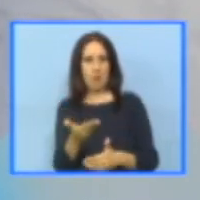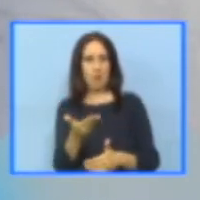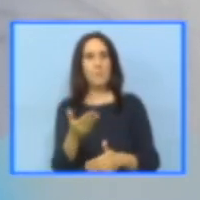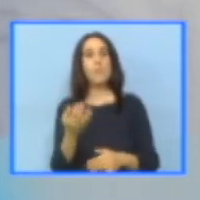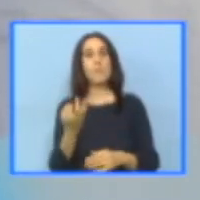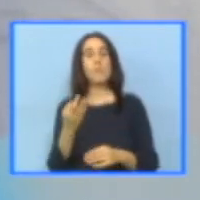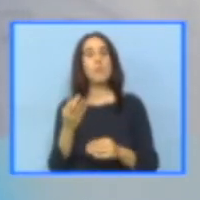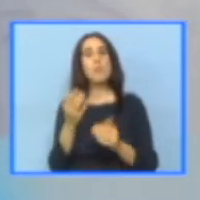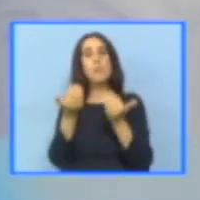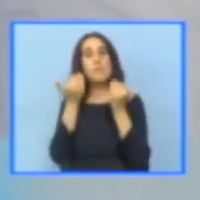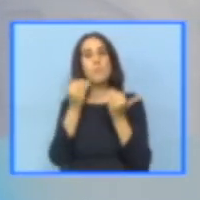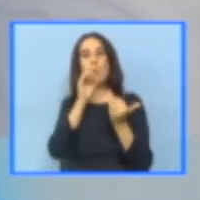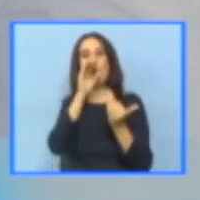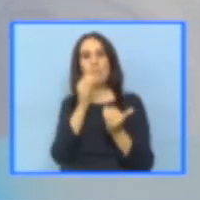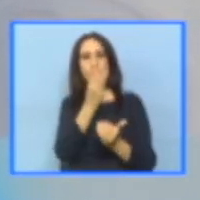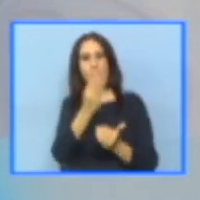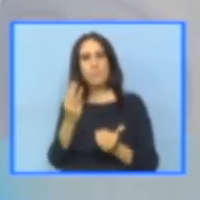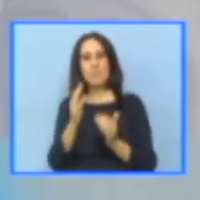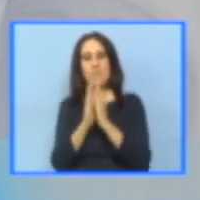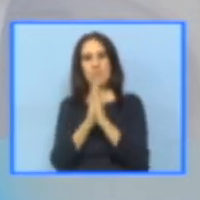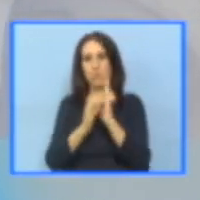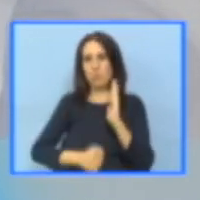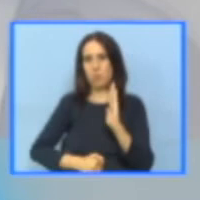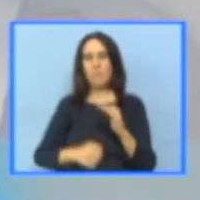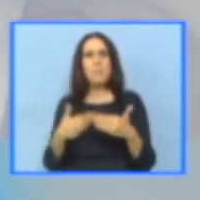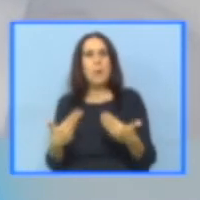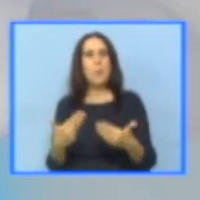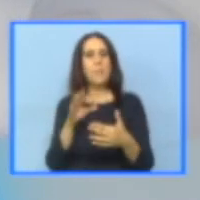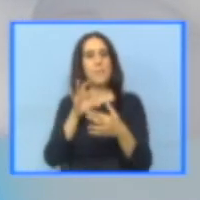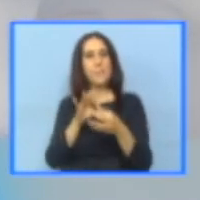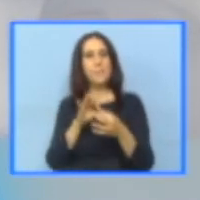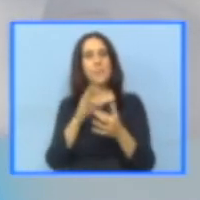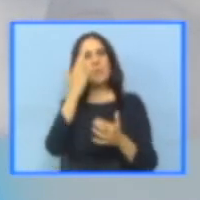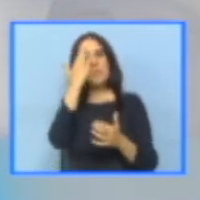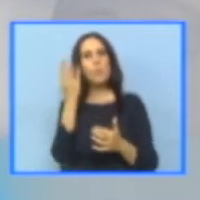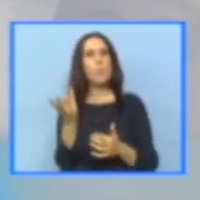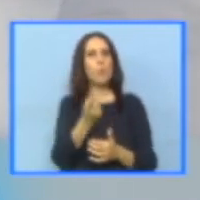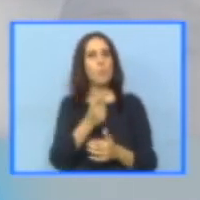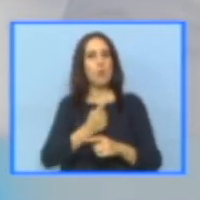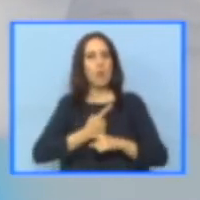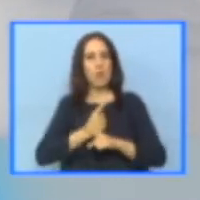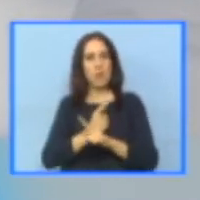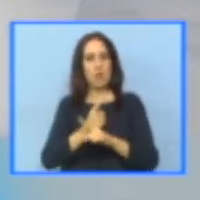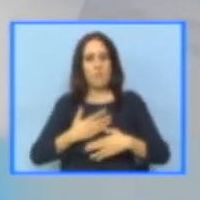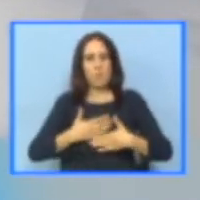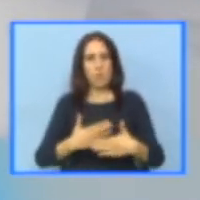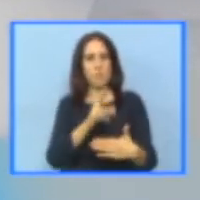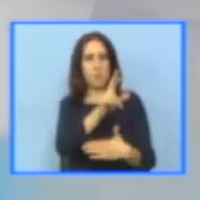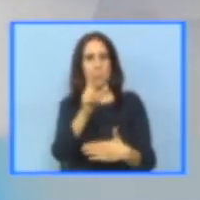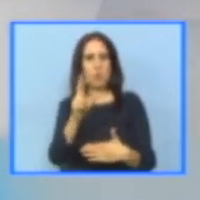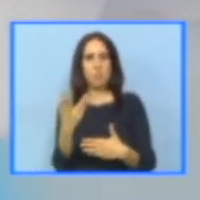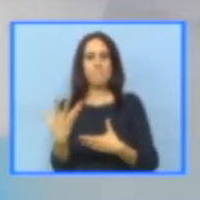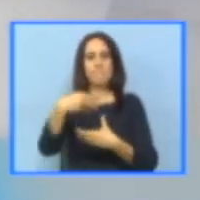agência.eclesia.pt, é o portal informativo da Igreja Católica. Agora olhamos os números do voluntariado missionário, daqueles que